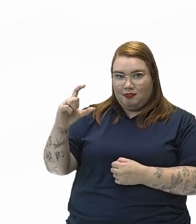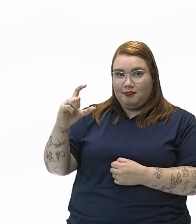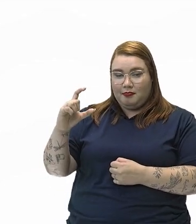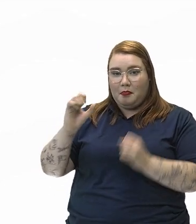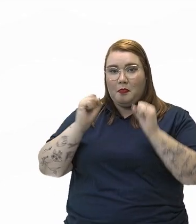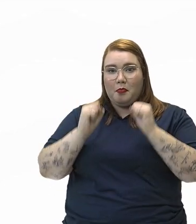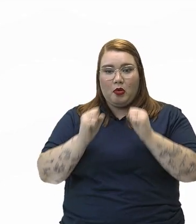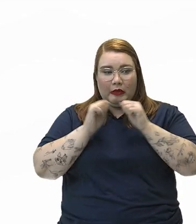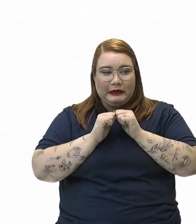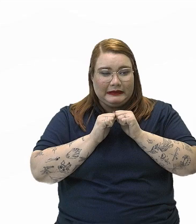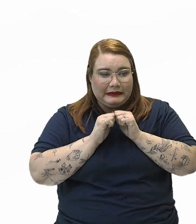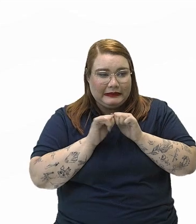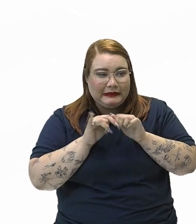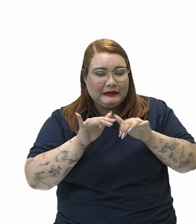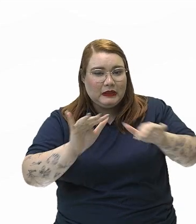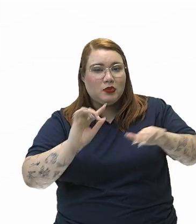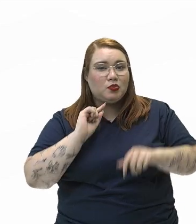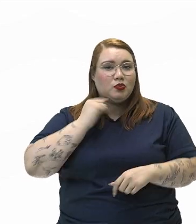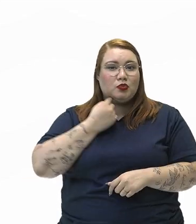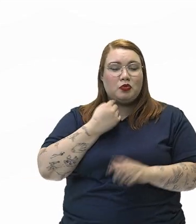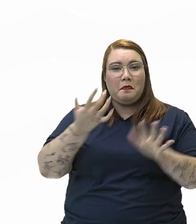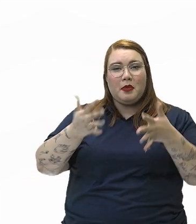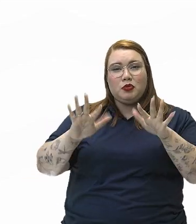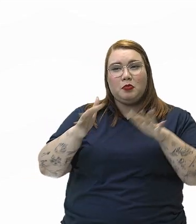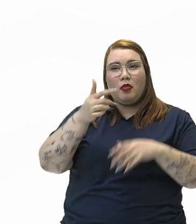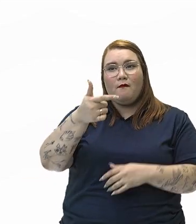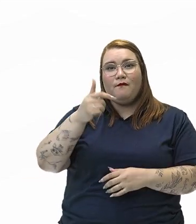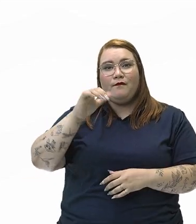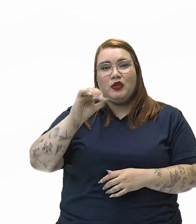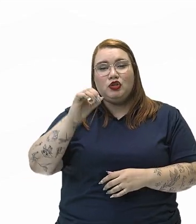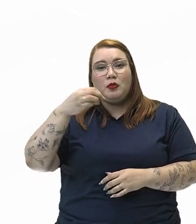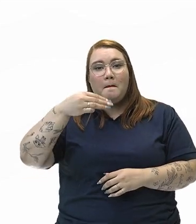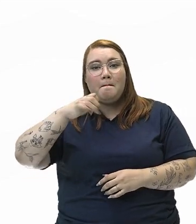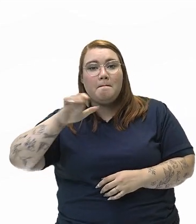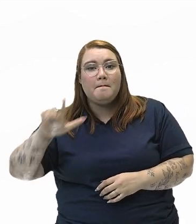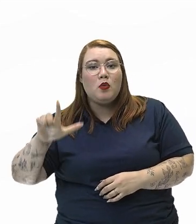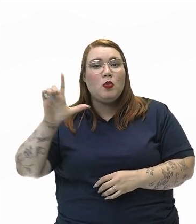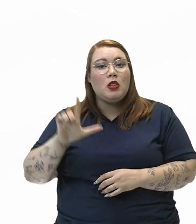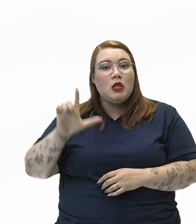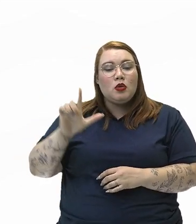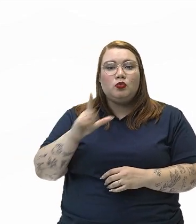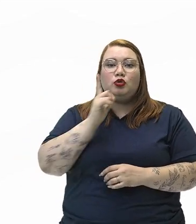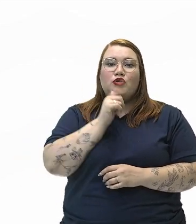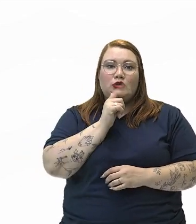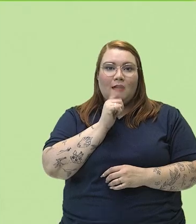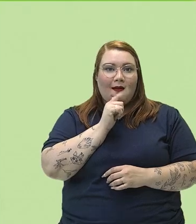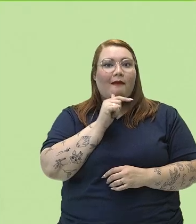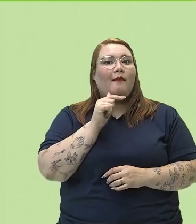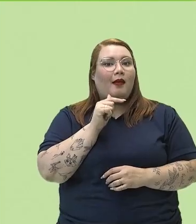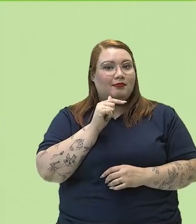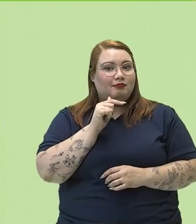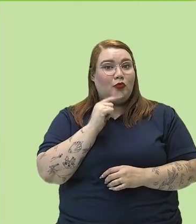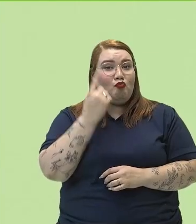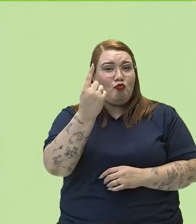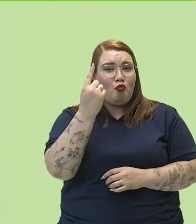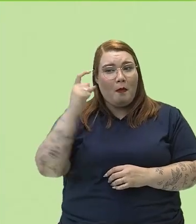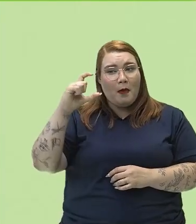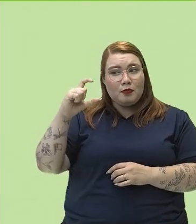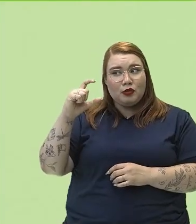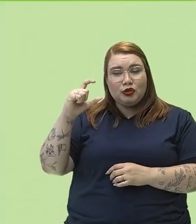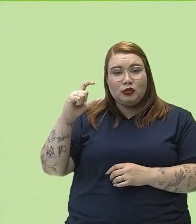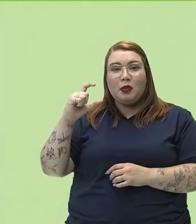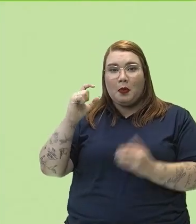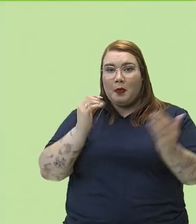contaminar aproximadamente 20 mil litros de água, uma pilha pequena, né, gente? Olha